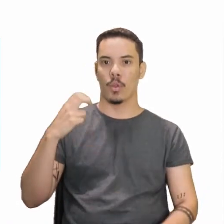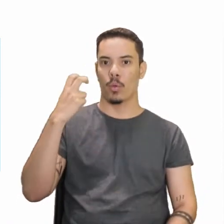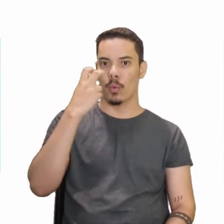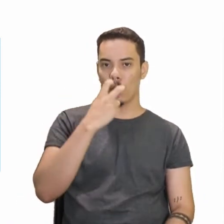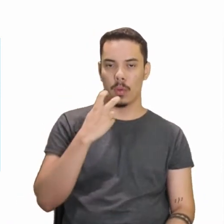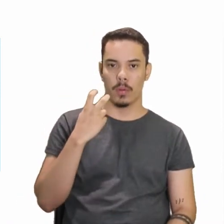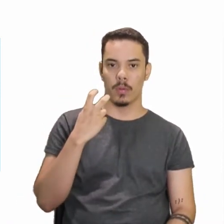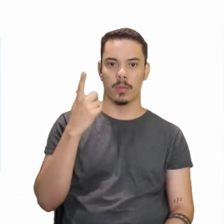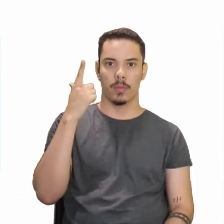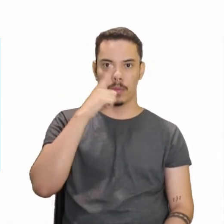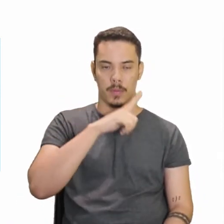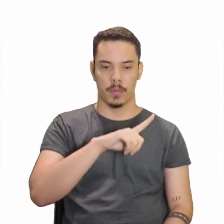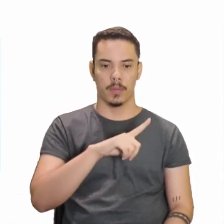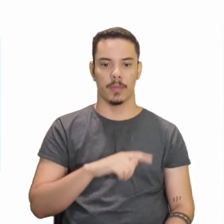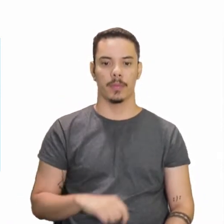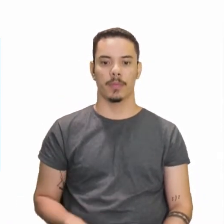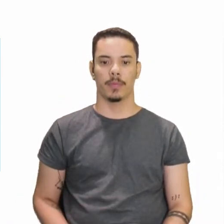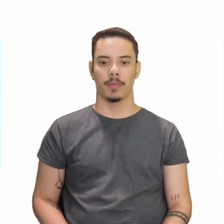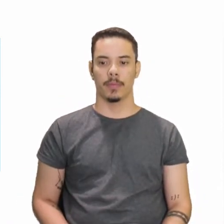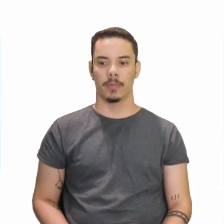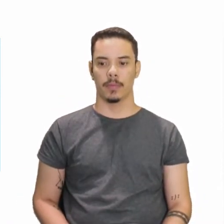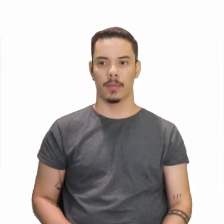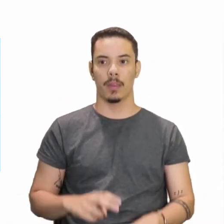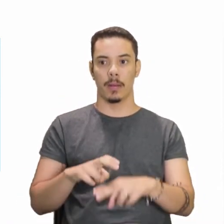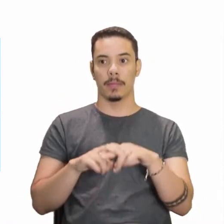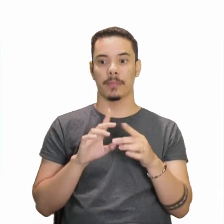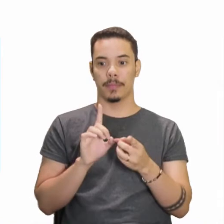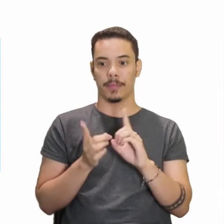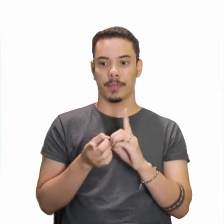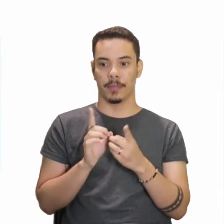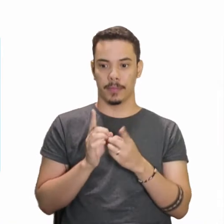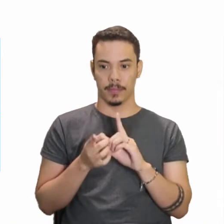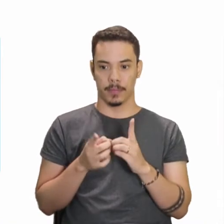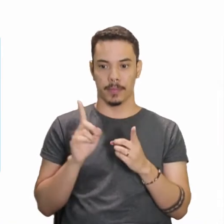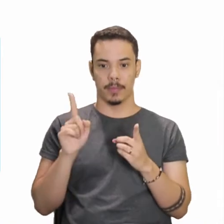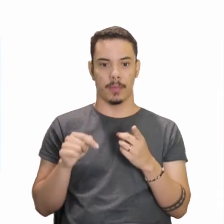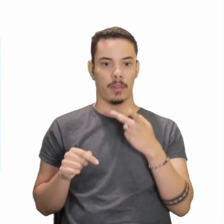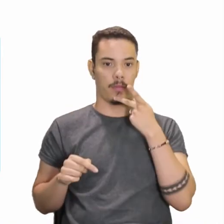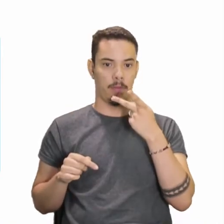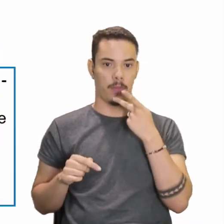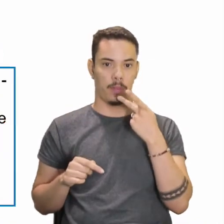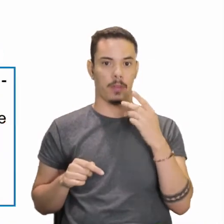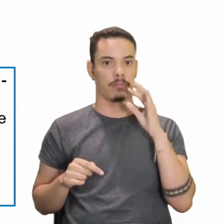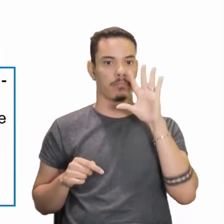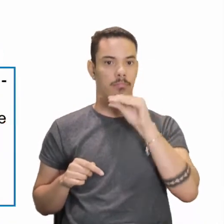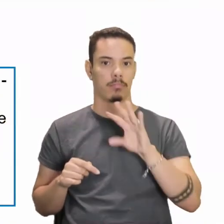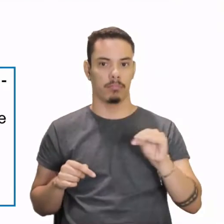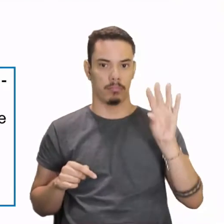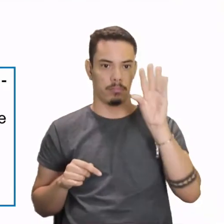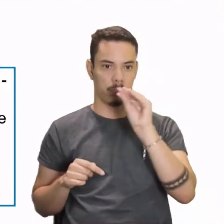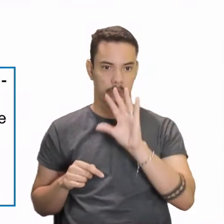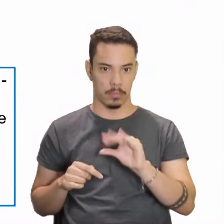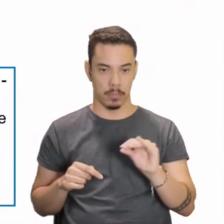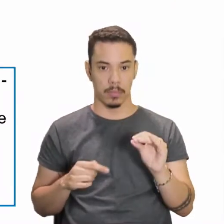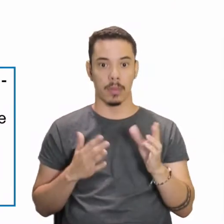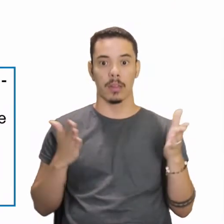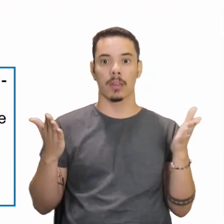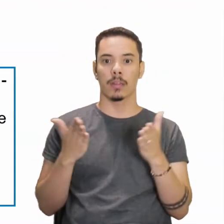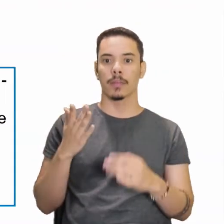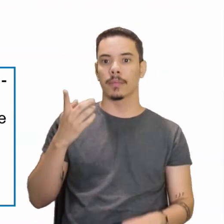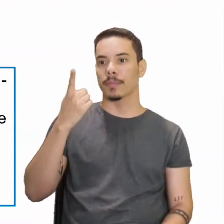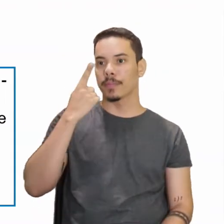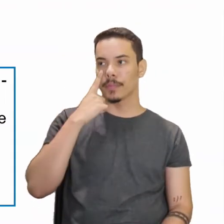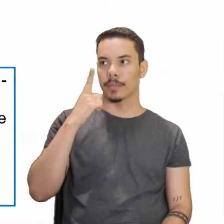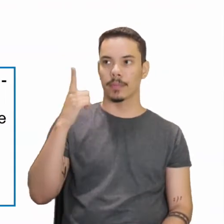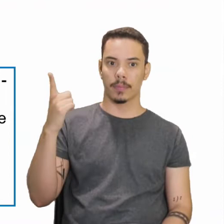orais, tá certo? Então, o dialeto vai para o falar, né, essa oralidade. E aqui nós vamos